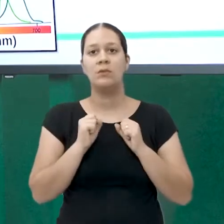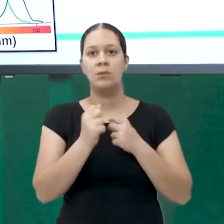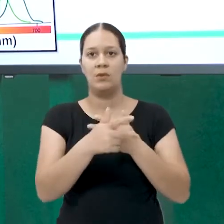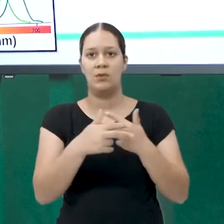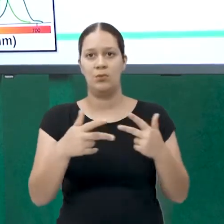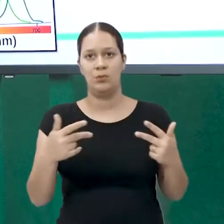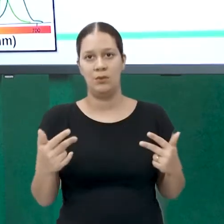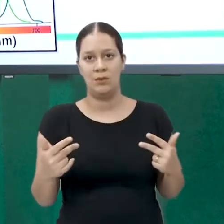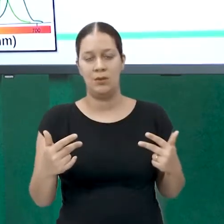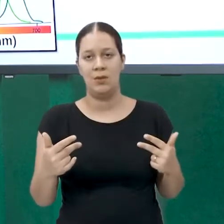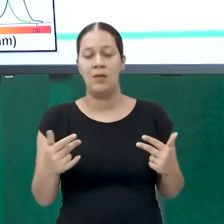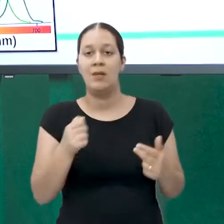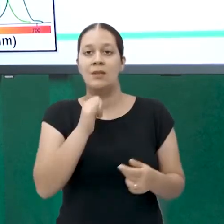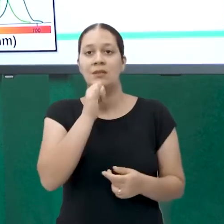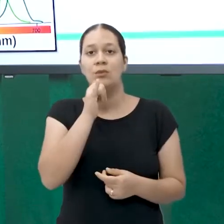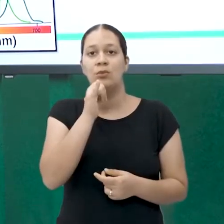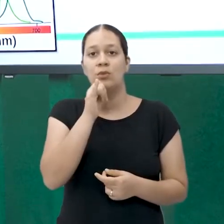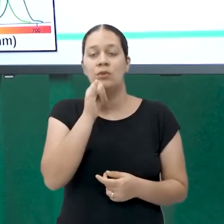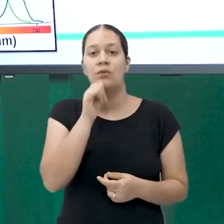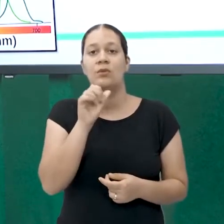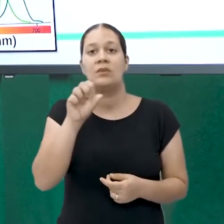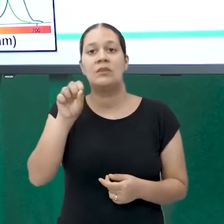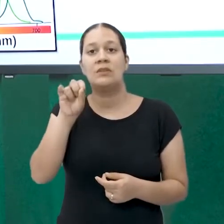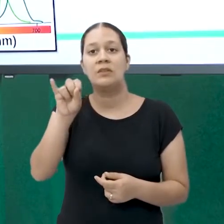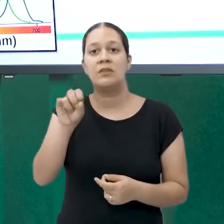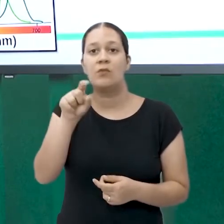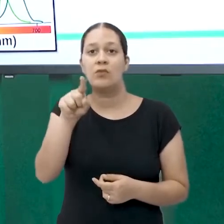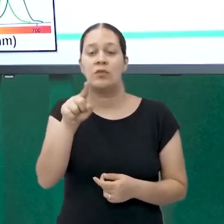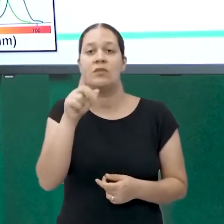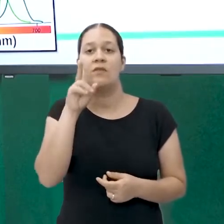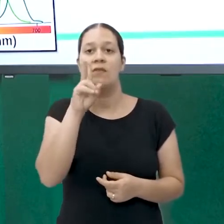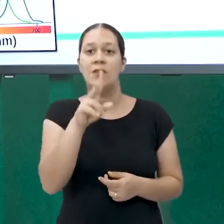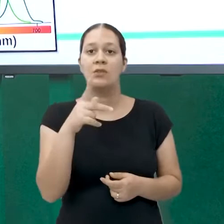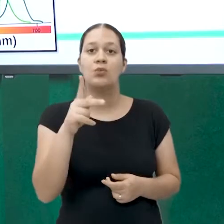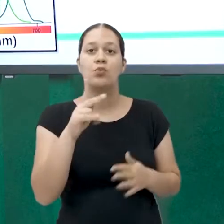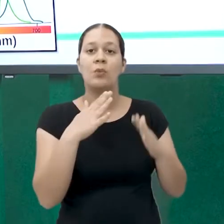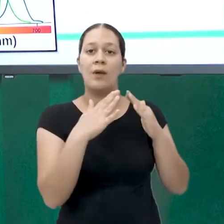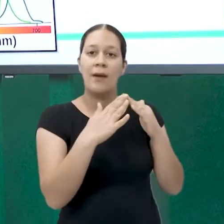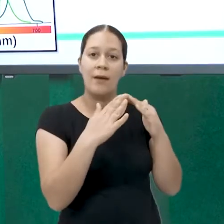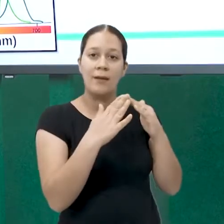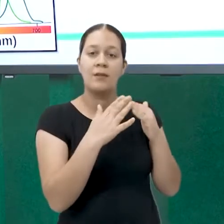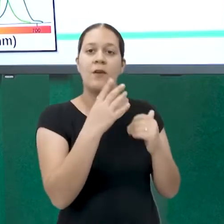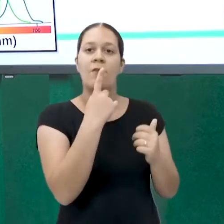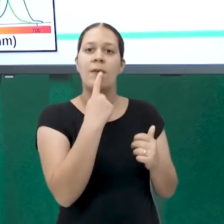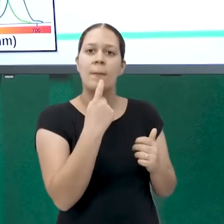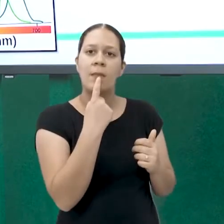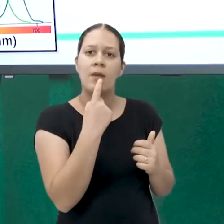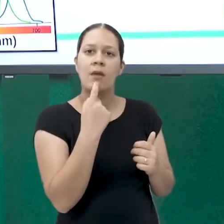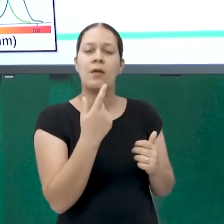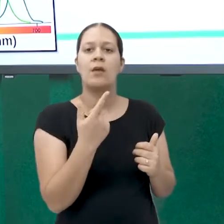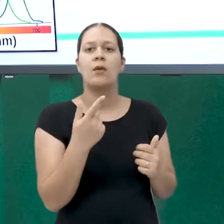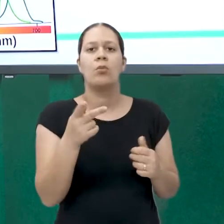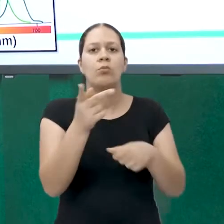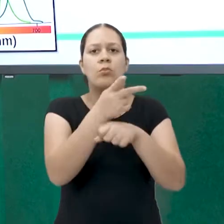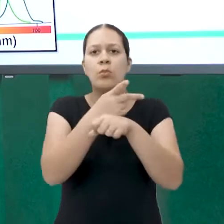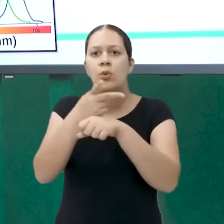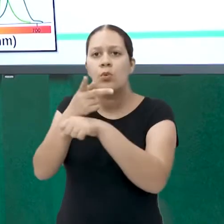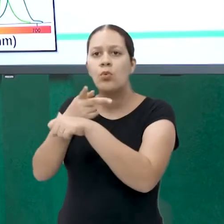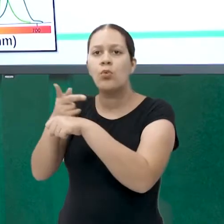for absorvido por aquele objeto. Tá? Então, por exemplo, você está vendo algo aí na sua casa